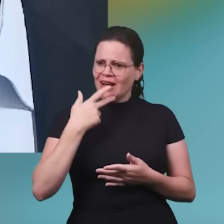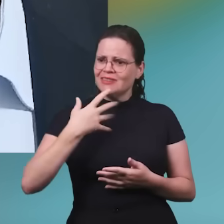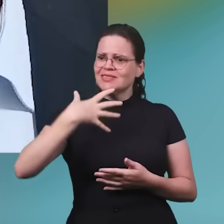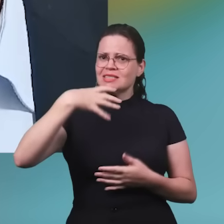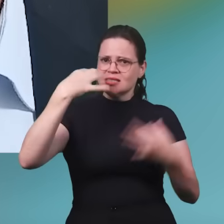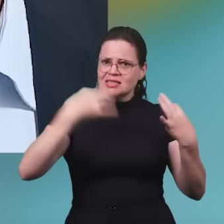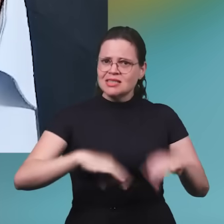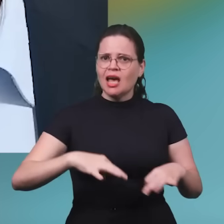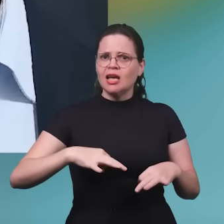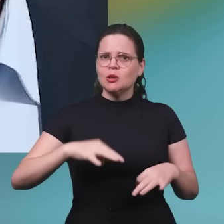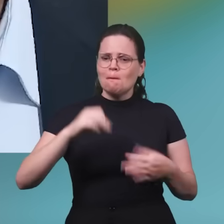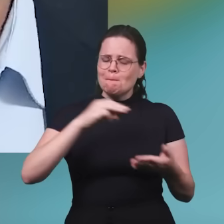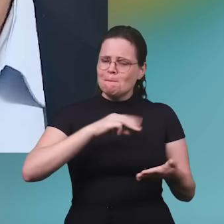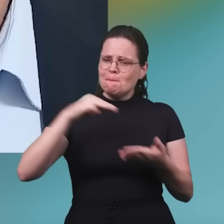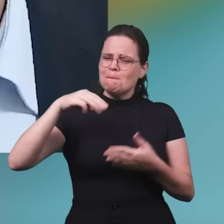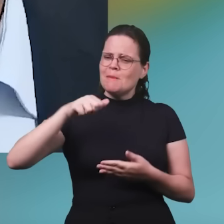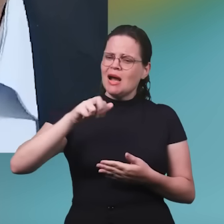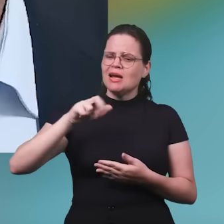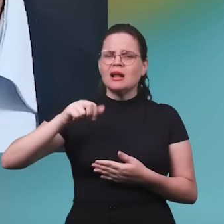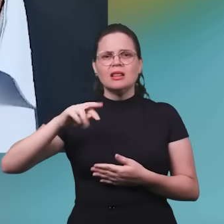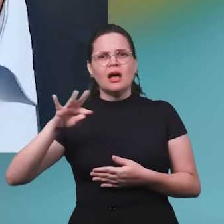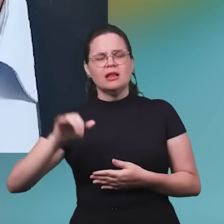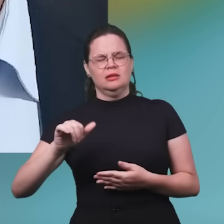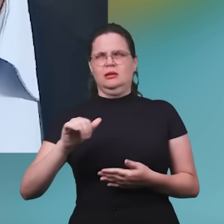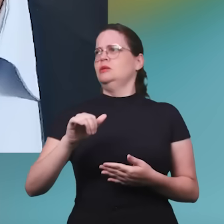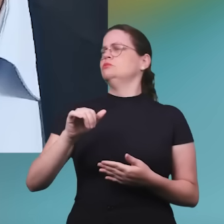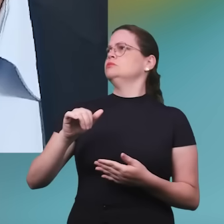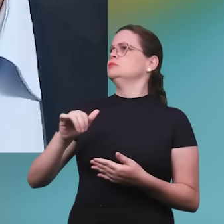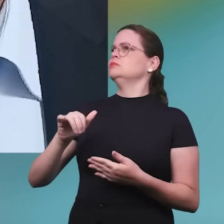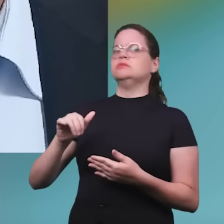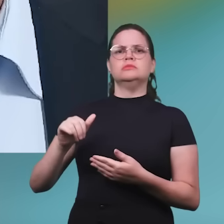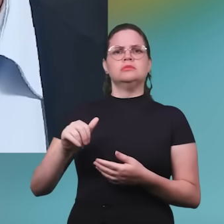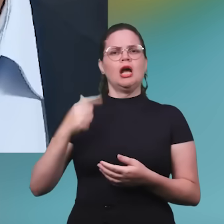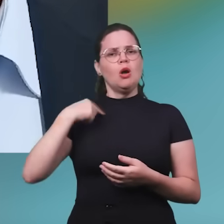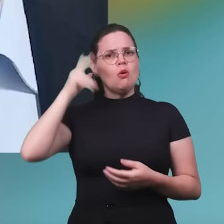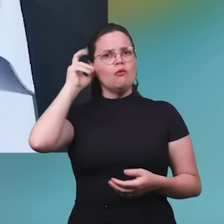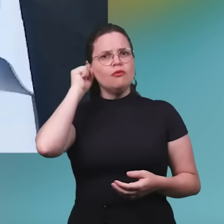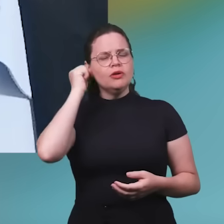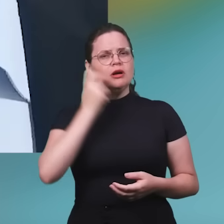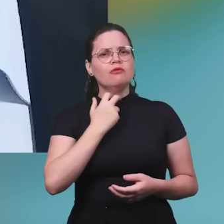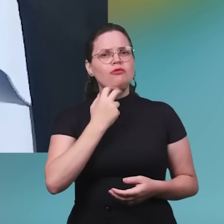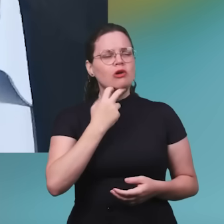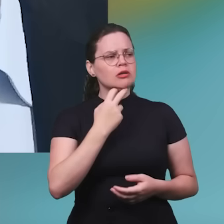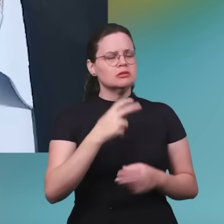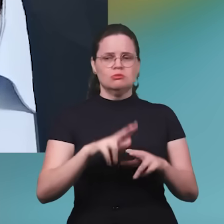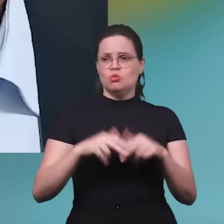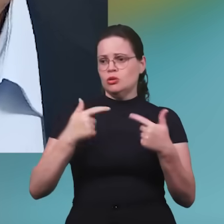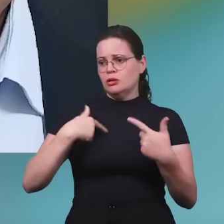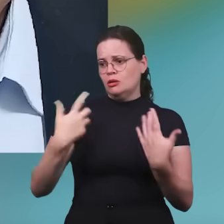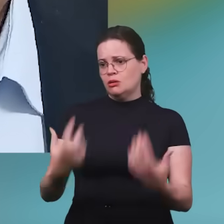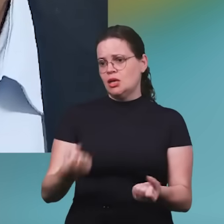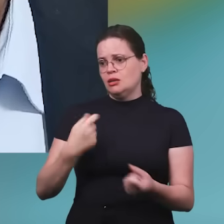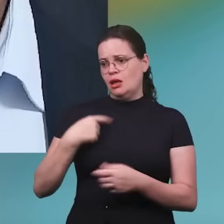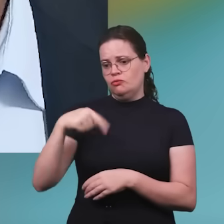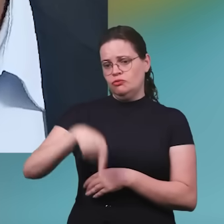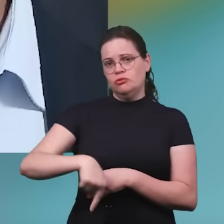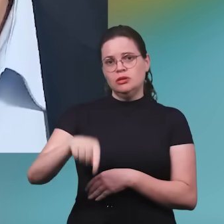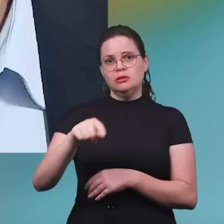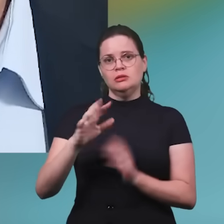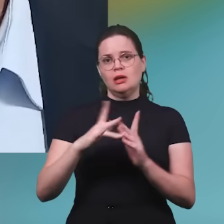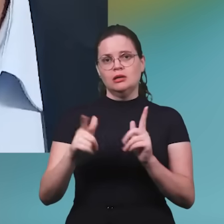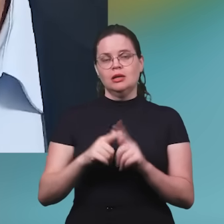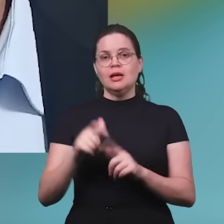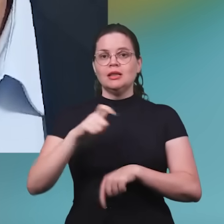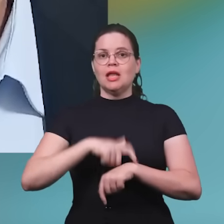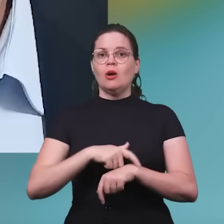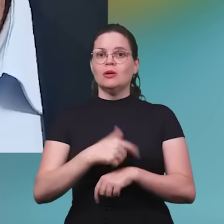dessa forma, e por isso que eu vim aqui. E os irmãos foram orar por ela. E quando